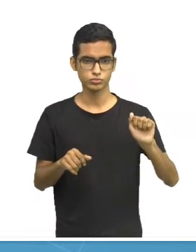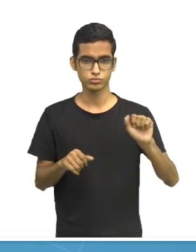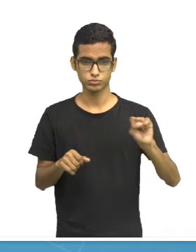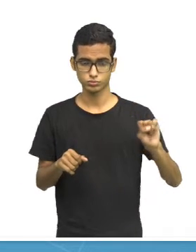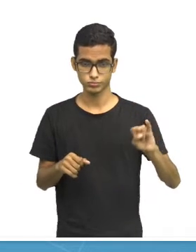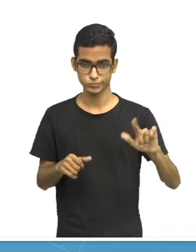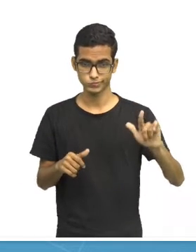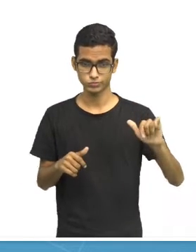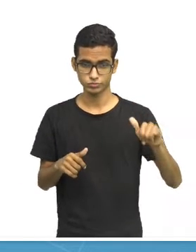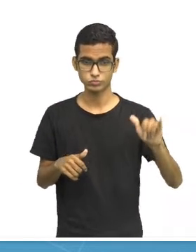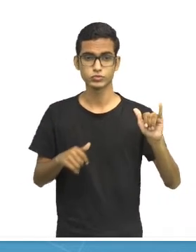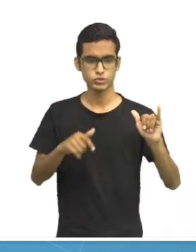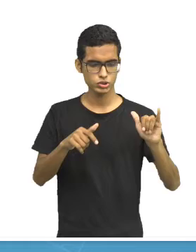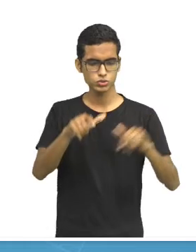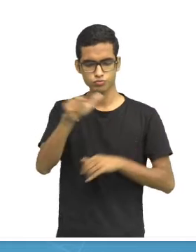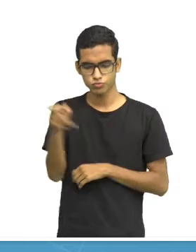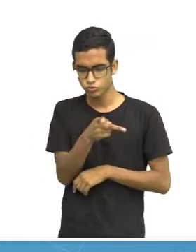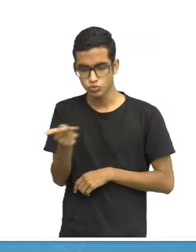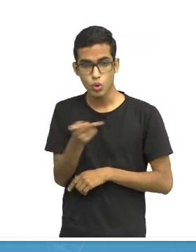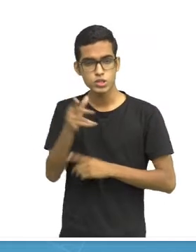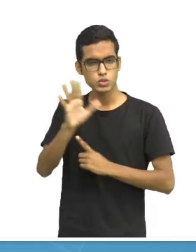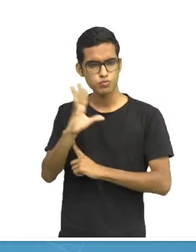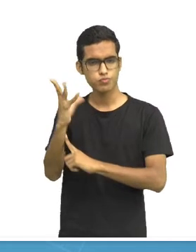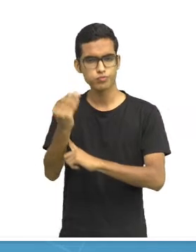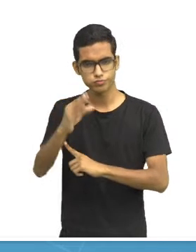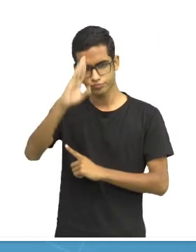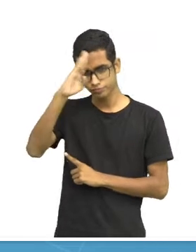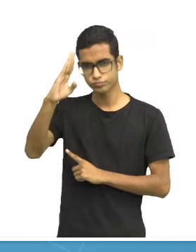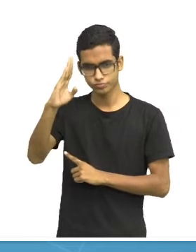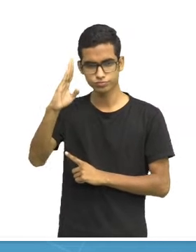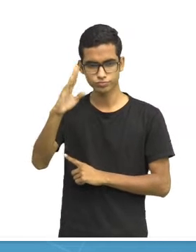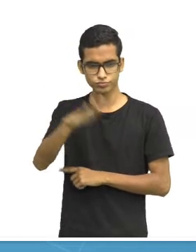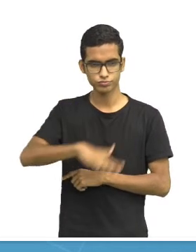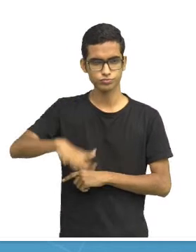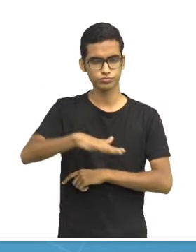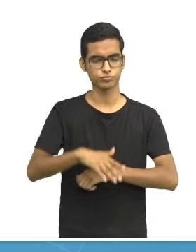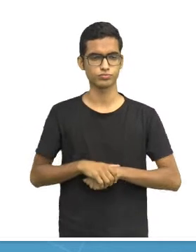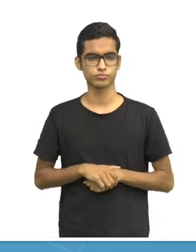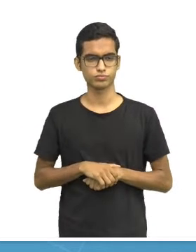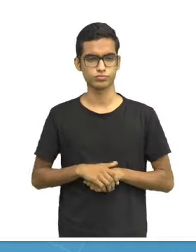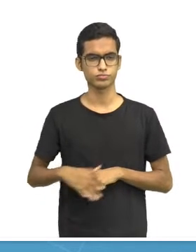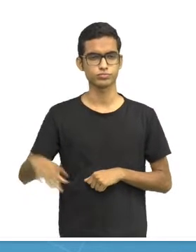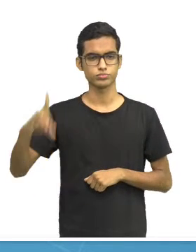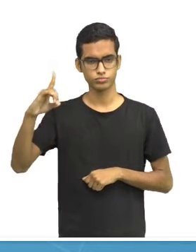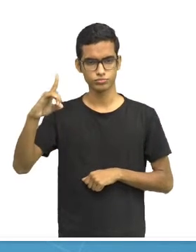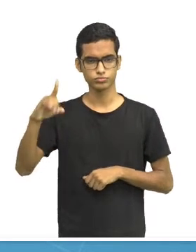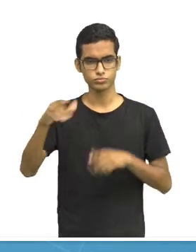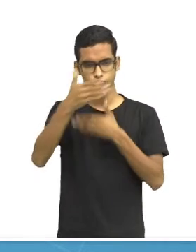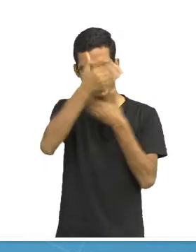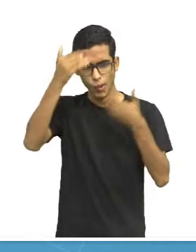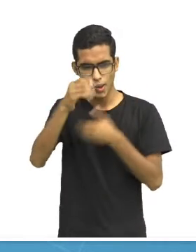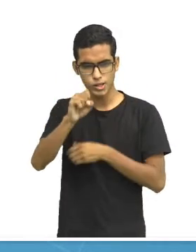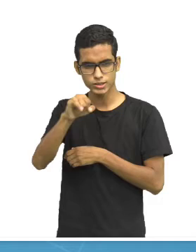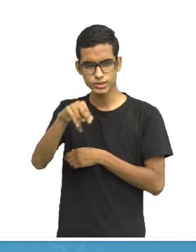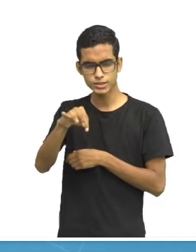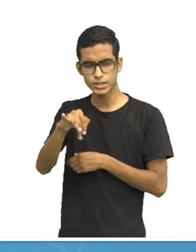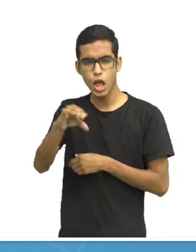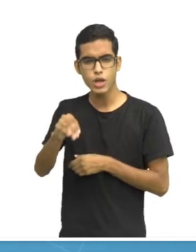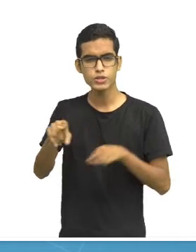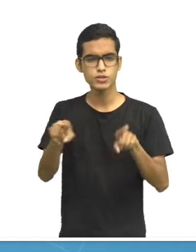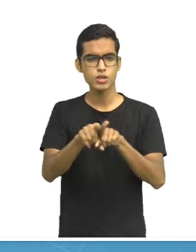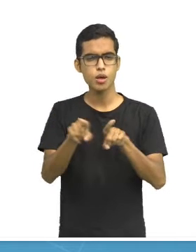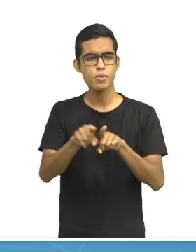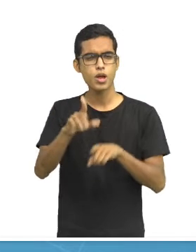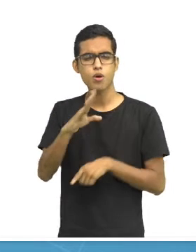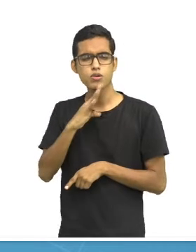vertente. E D. No cubismo sintético, também chamado de colagem, a intenção era trabalhar temas como a vida